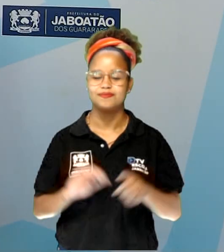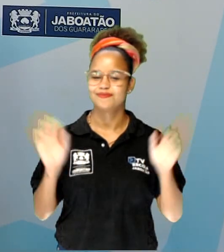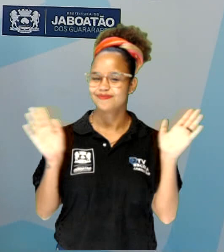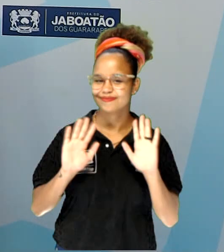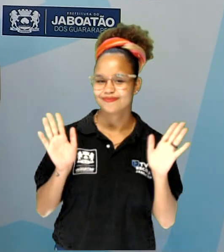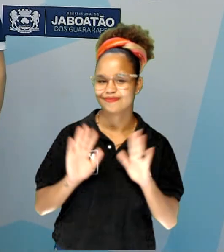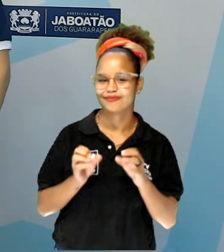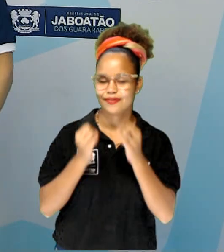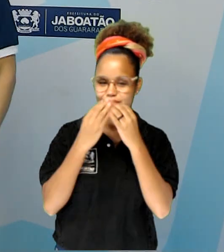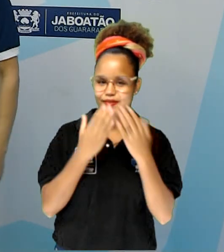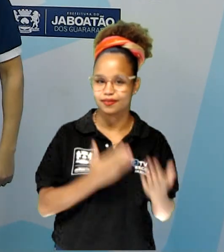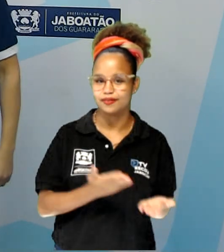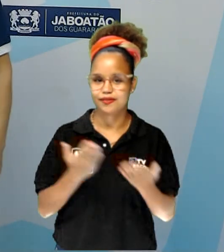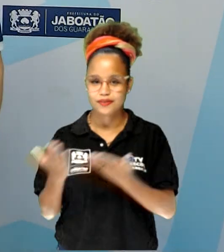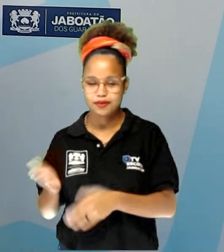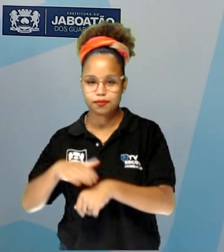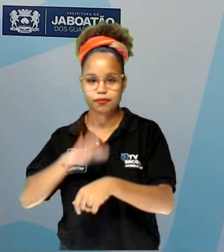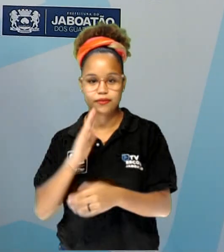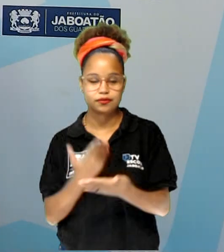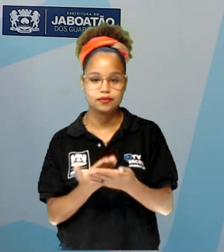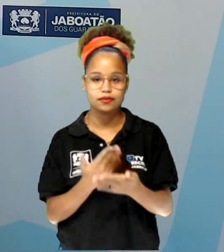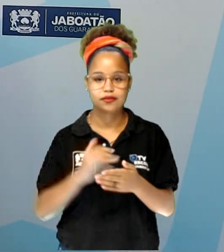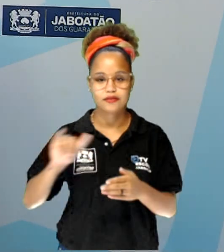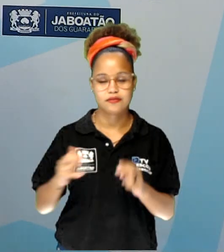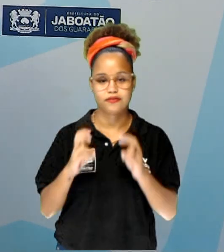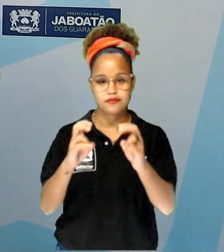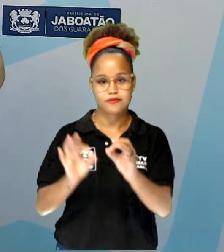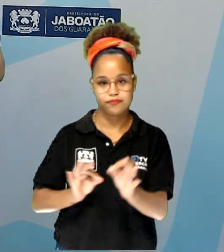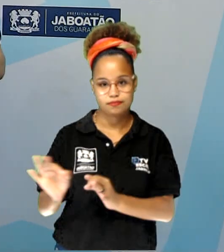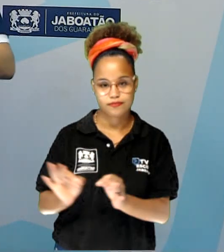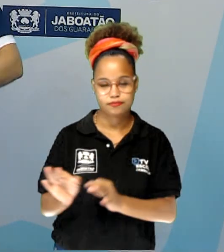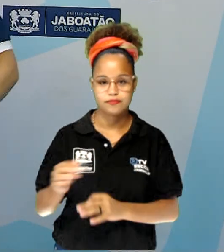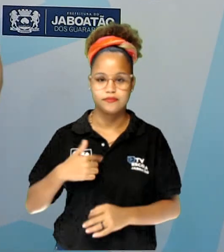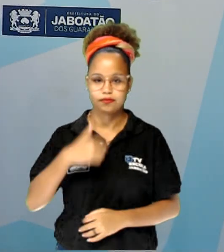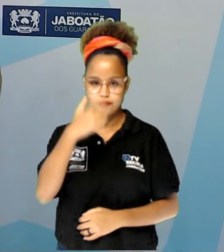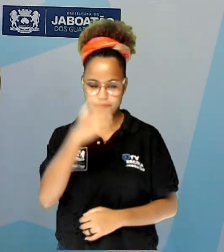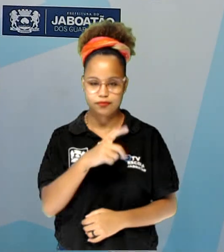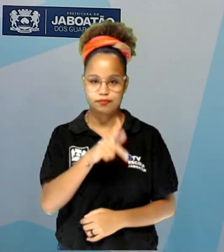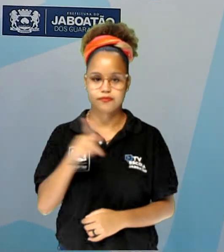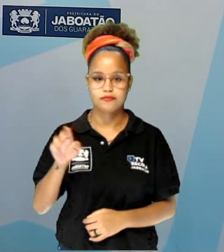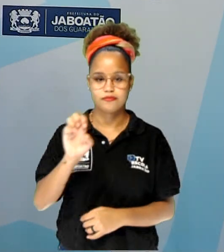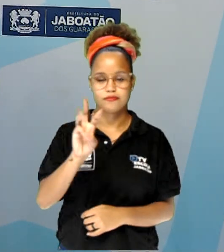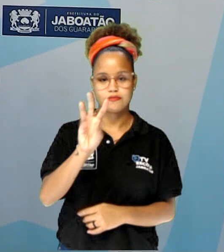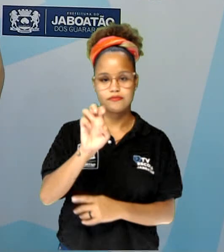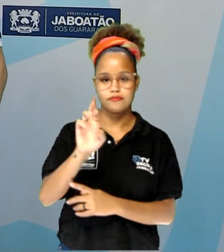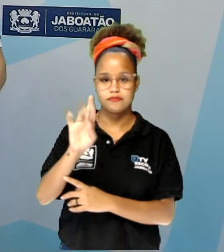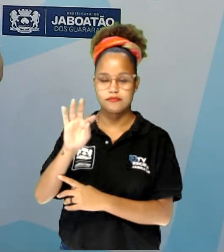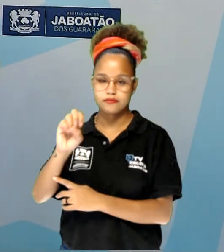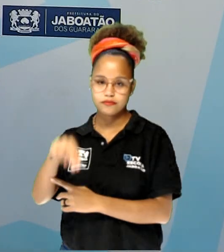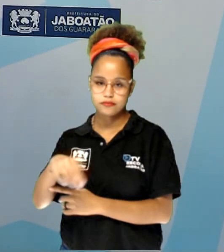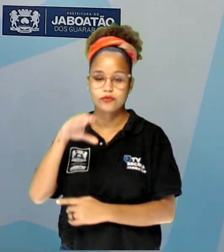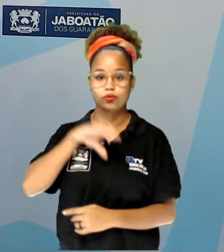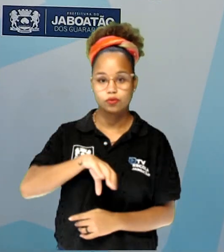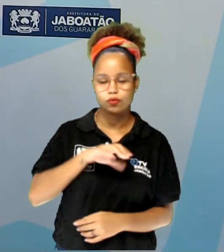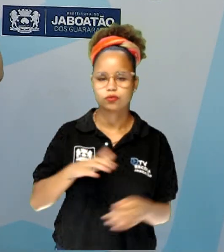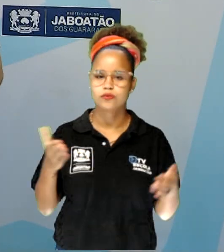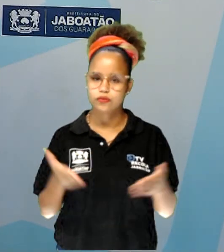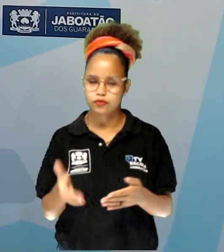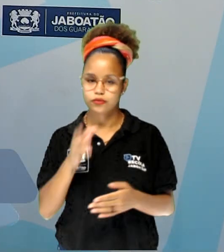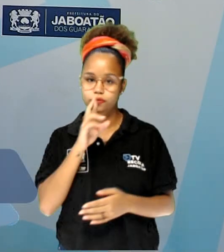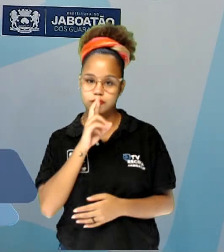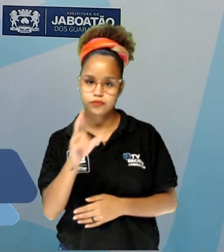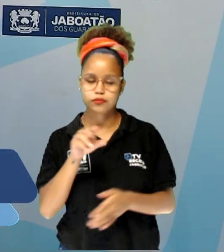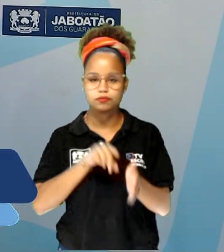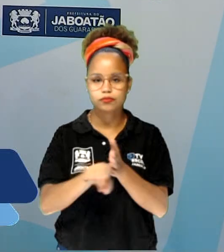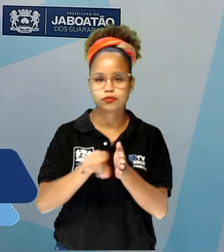Oi, feras! Sejam bem-vindos a mais uma aula de O Botão Prepara. Eu sou o professor Everton de Língua Portuguesa e hoje nós vamos resolver as questões